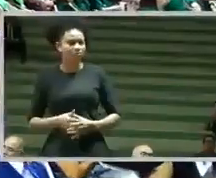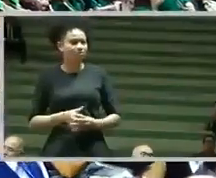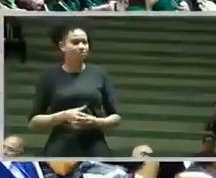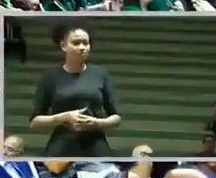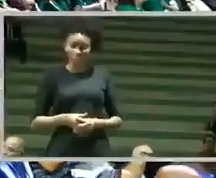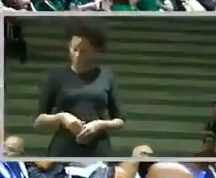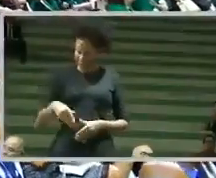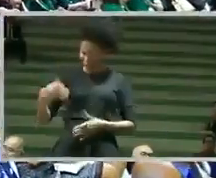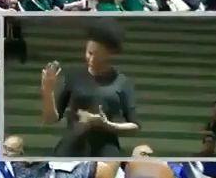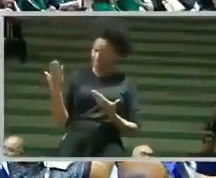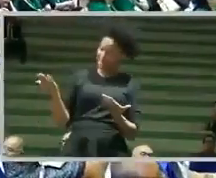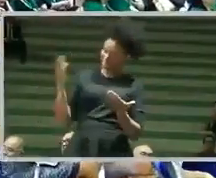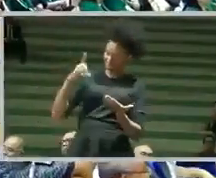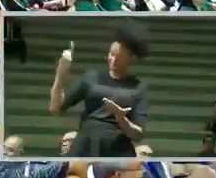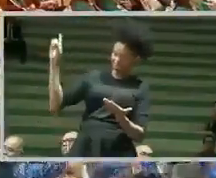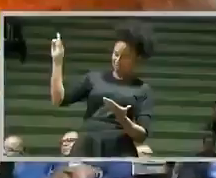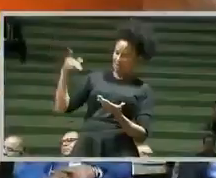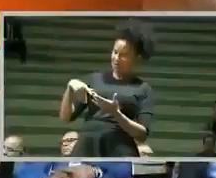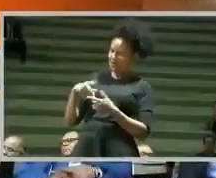Cadê o Deus de vocês?